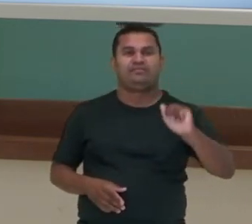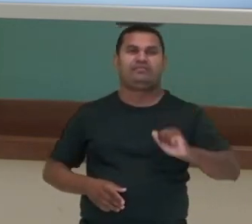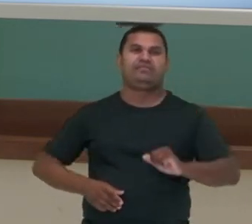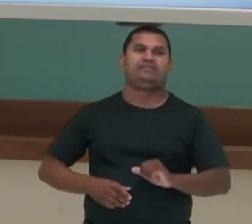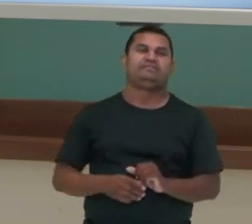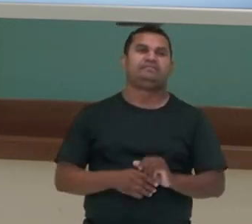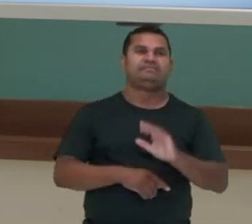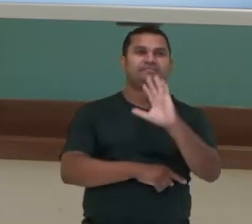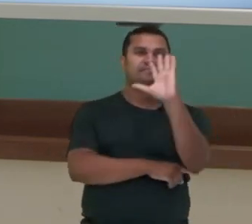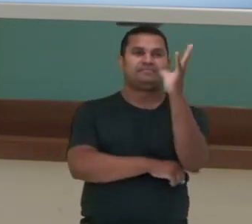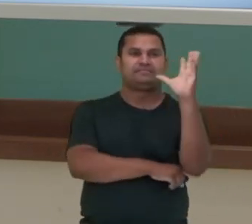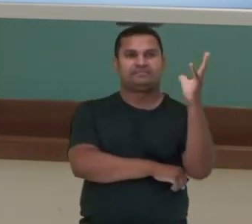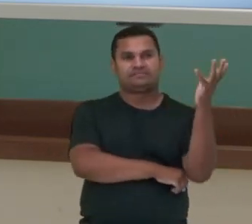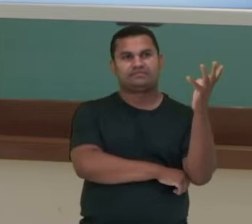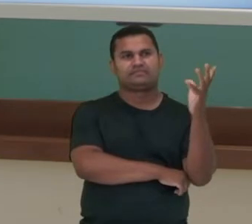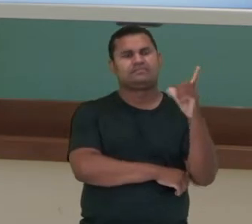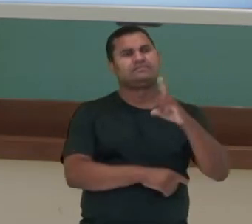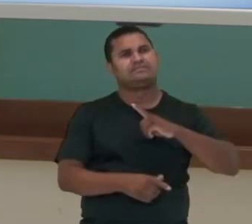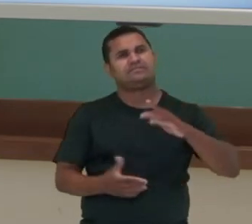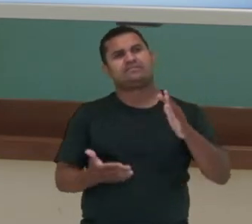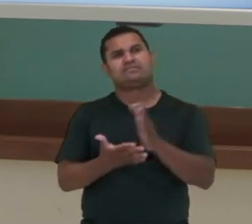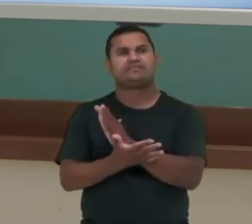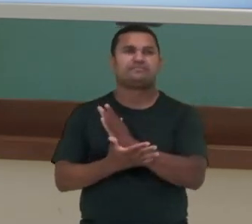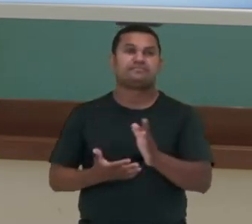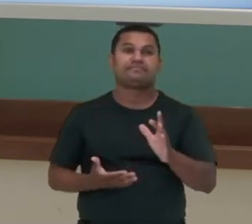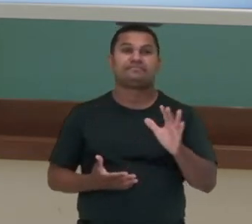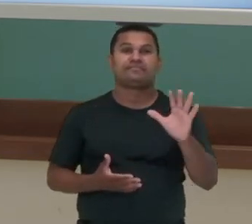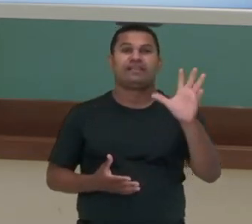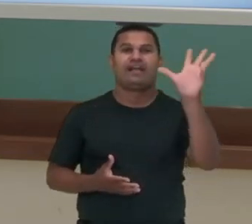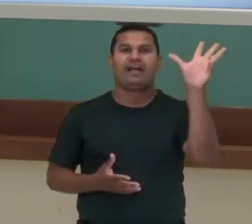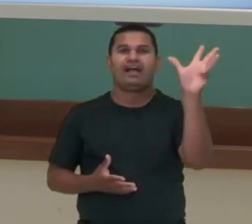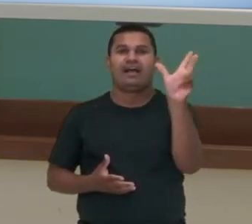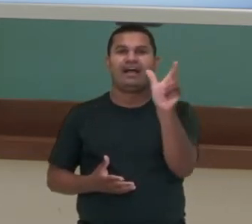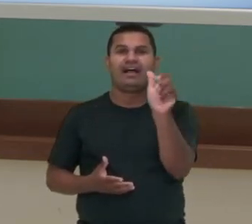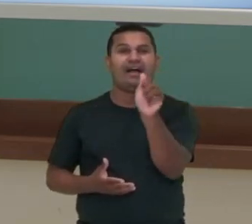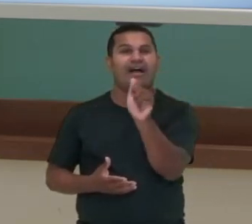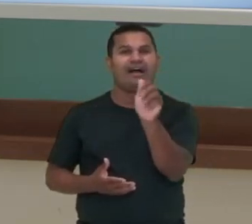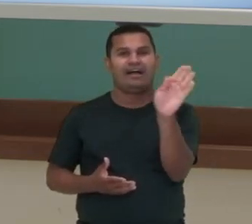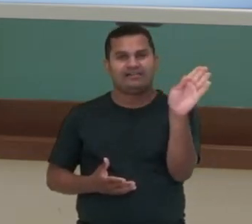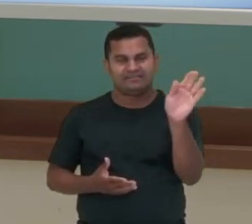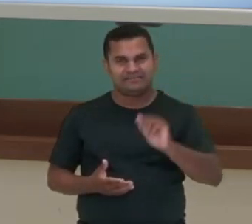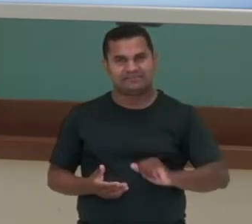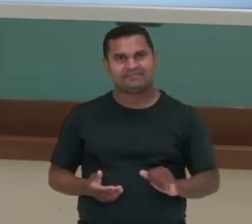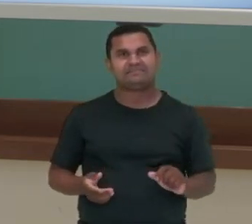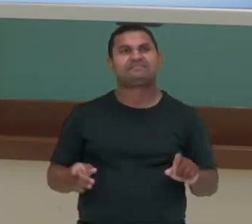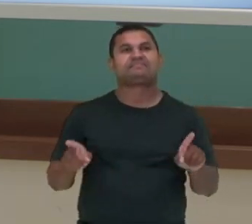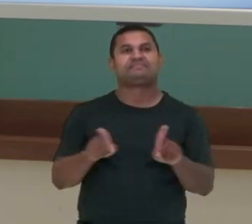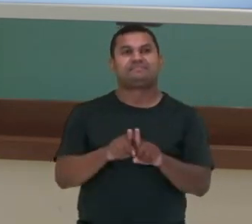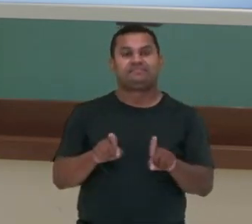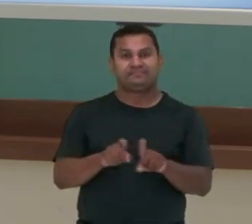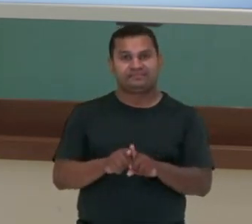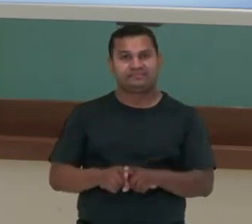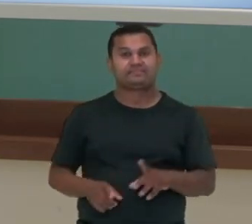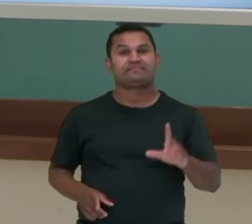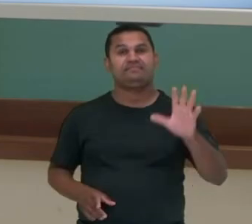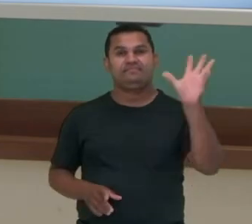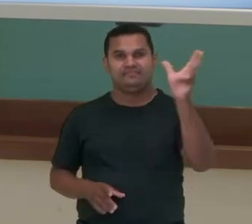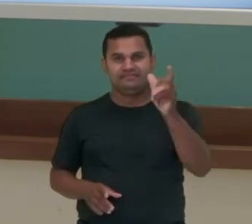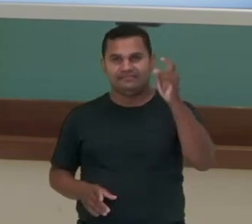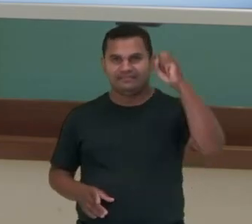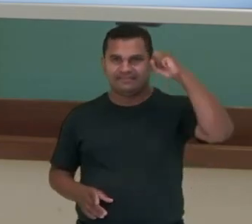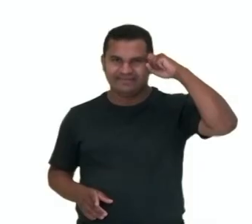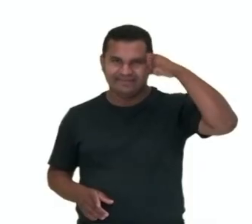algumas ali na África, né? Reservas da biosfera presentes em muitos países, como no